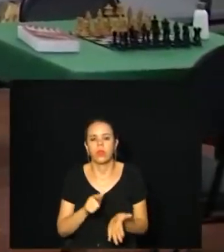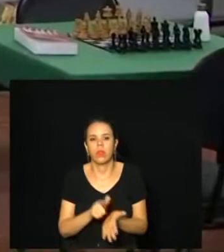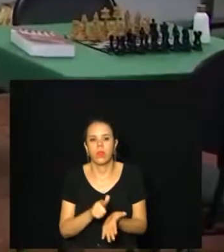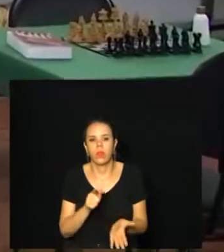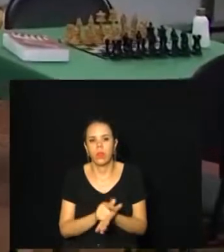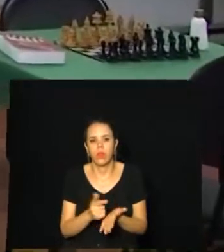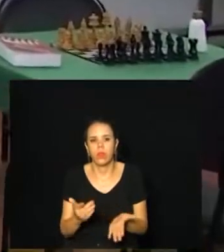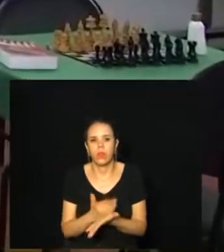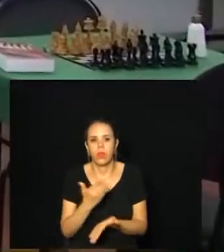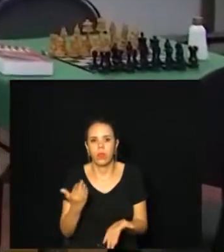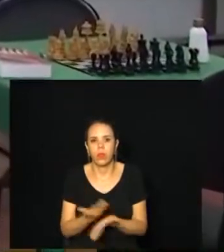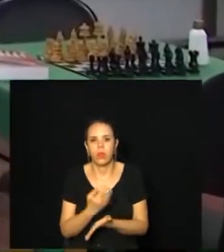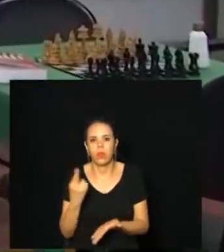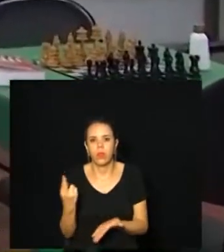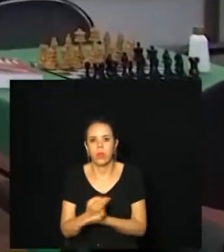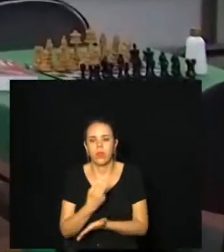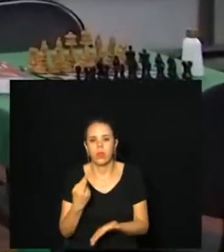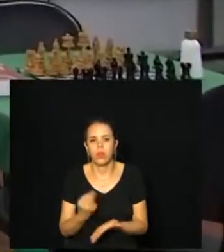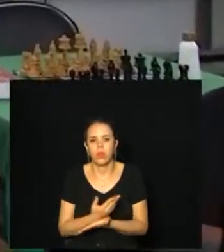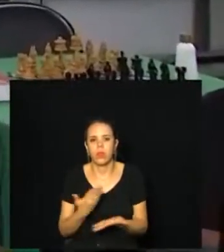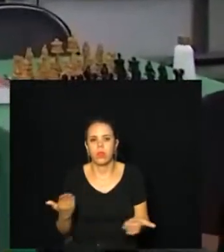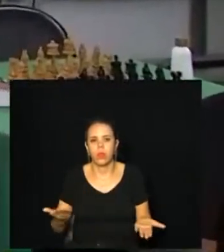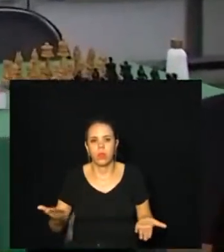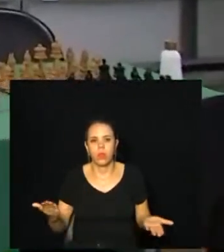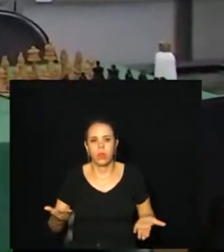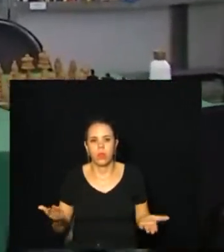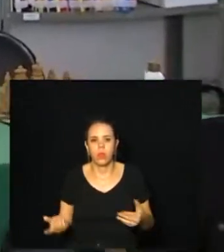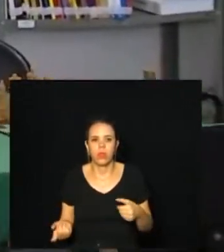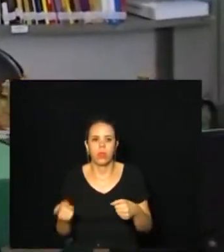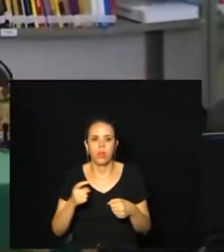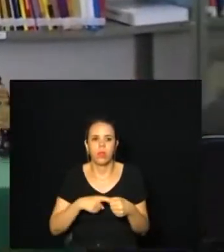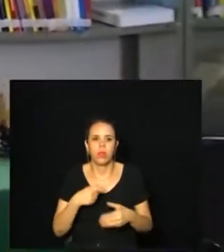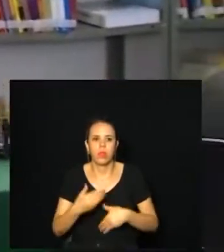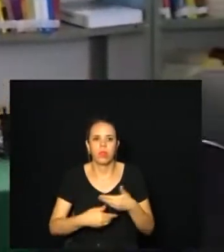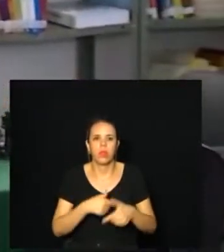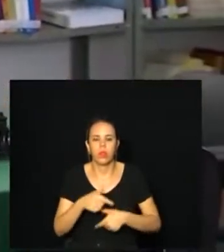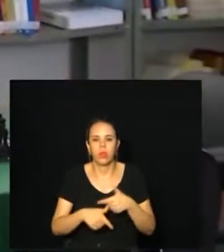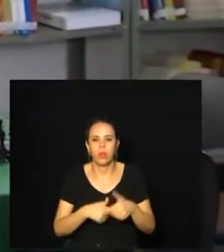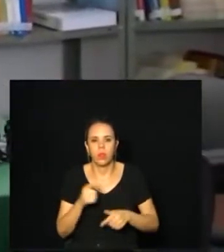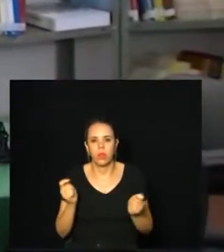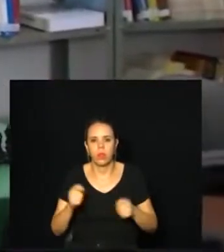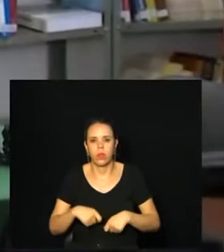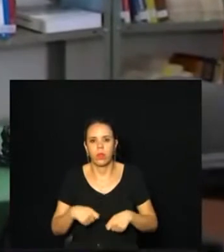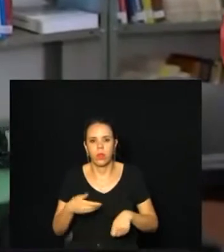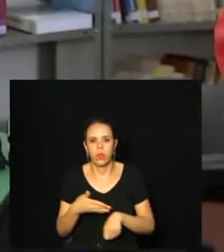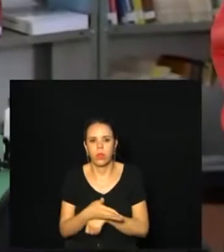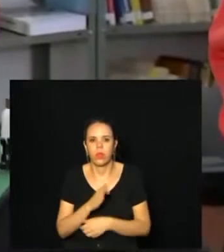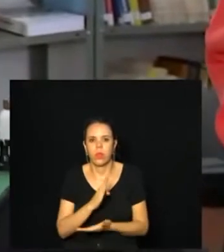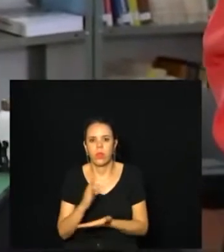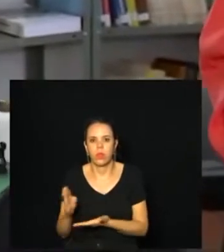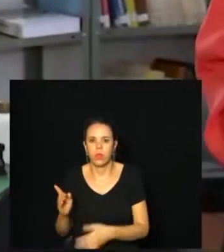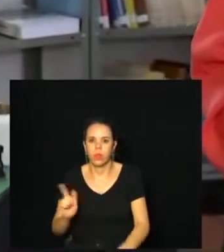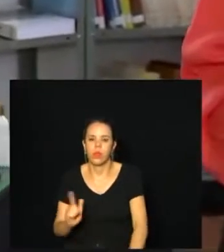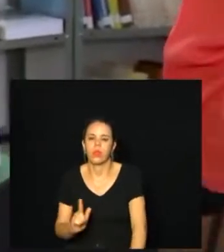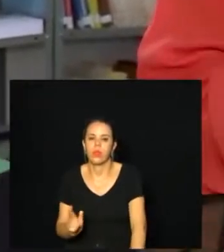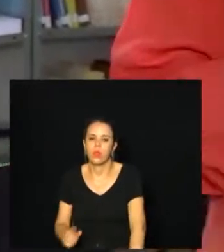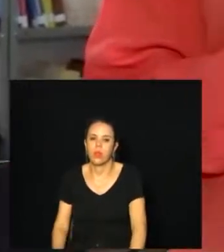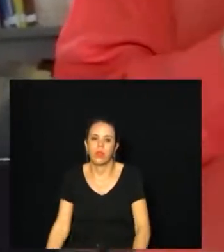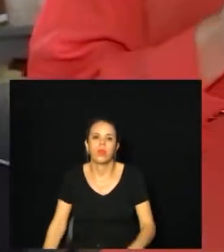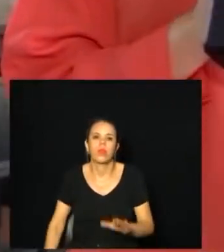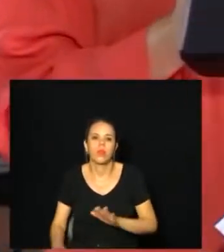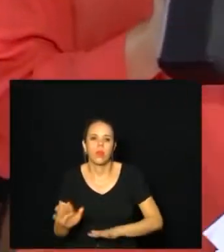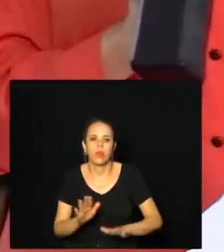no livro, numa revista, ainda mais agora, com a retomada gradual das atividades, podendo entrar numa biblioteca, claro, com todos os